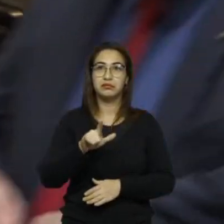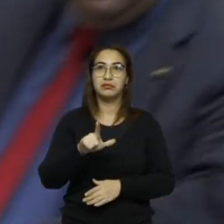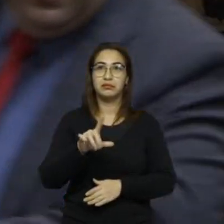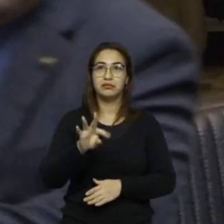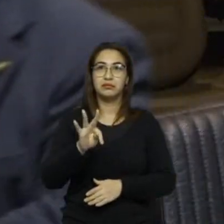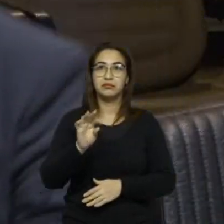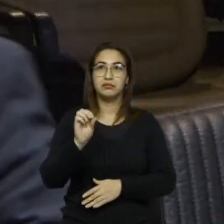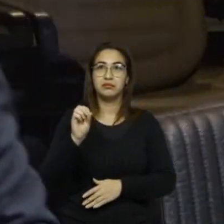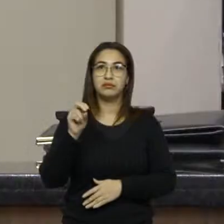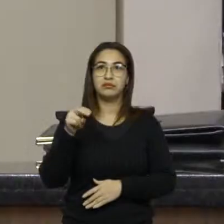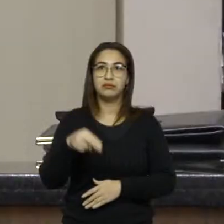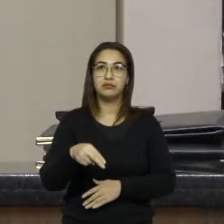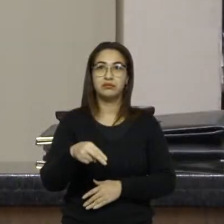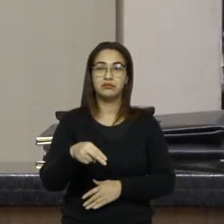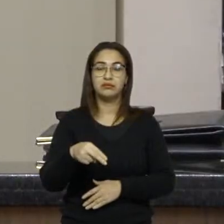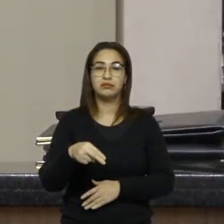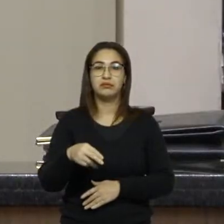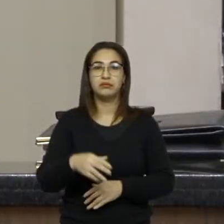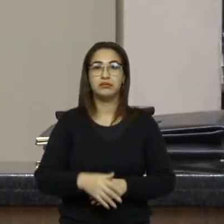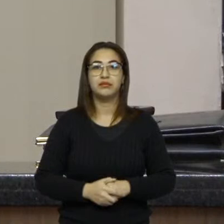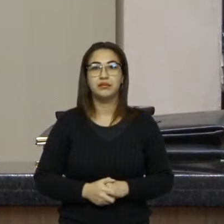com a palavra por um tempo de até